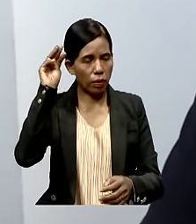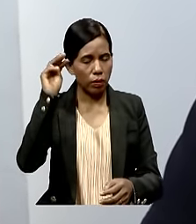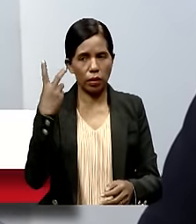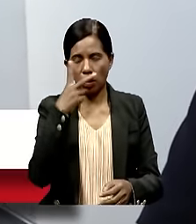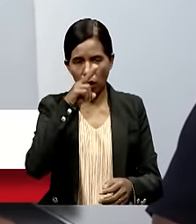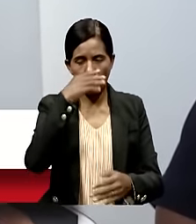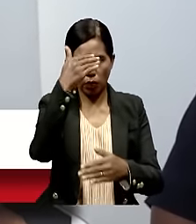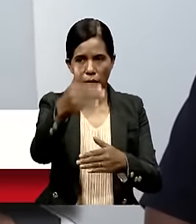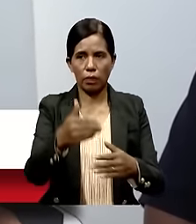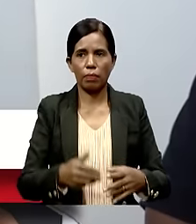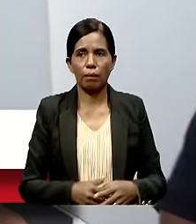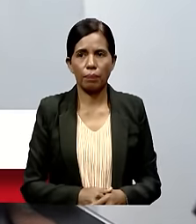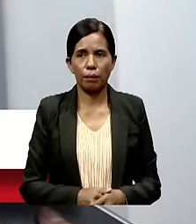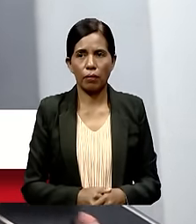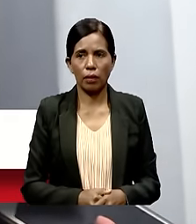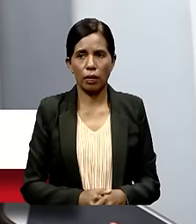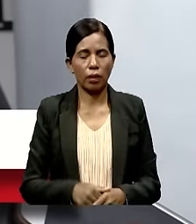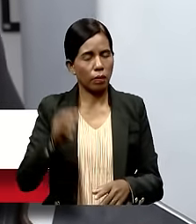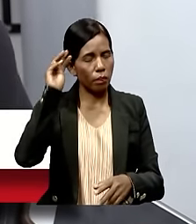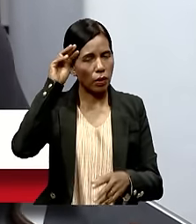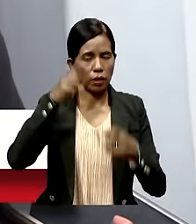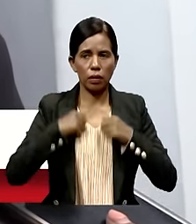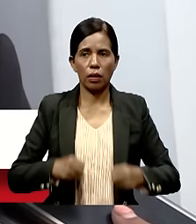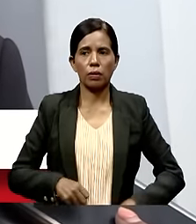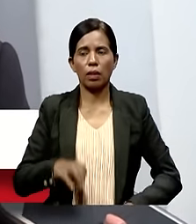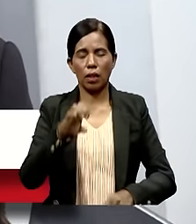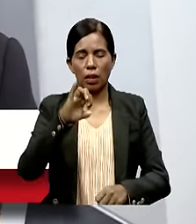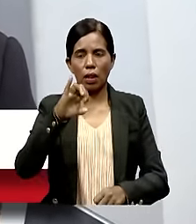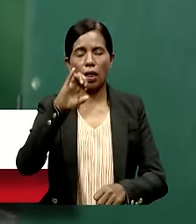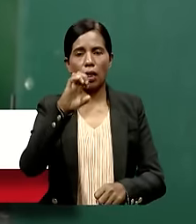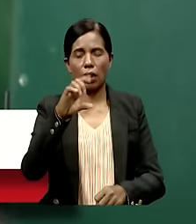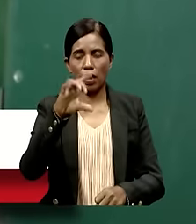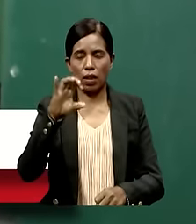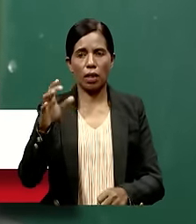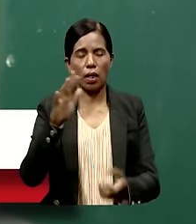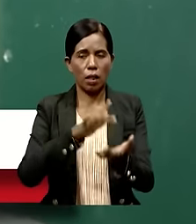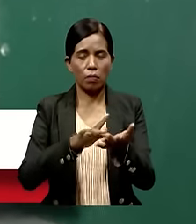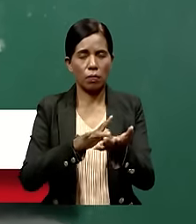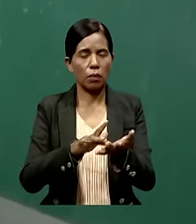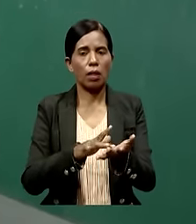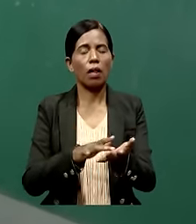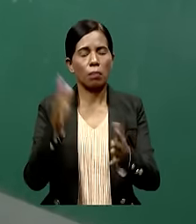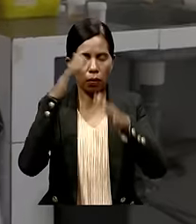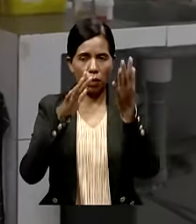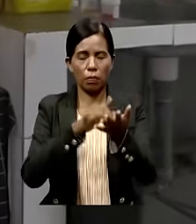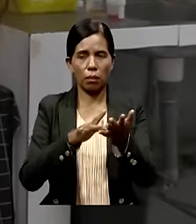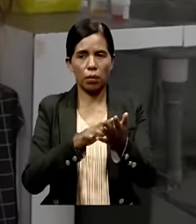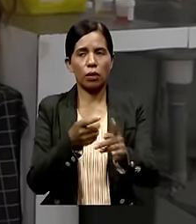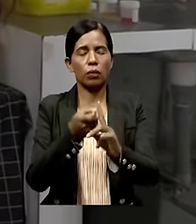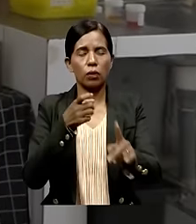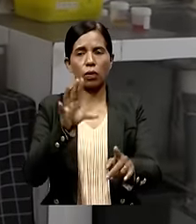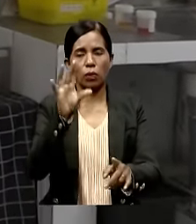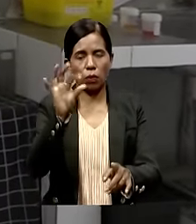boi. Além de nem ministra saúde, ele dos Reis Amaral Hateten, problema estoca em Moruk, né? Mas queira suci oitavo